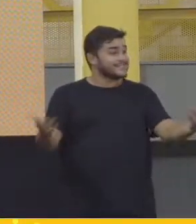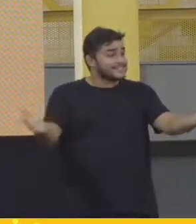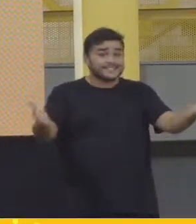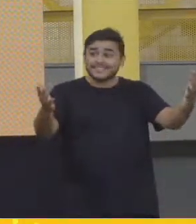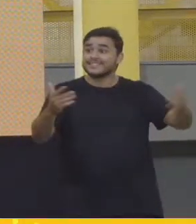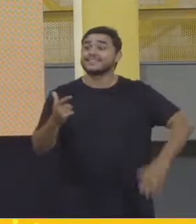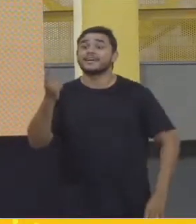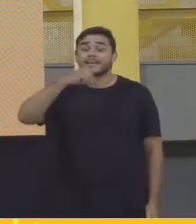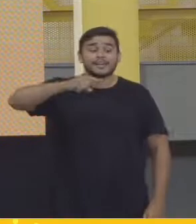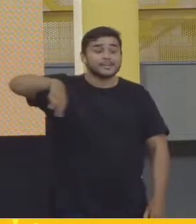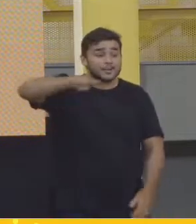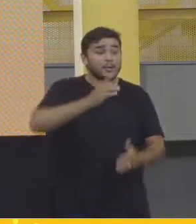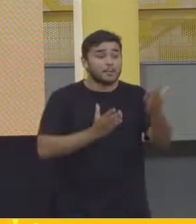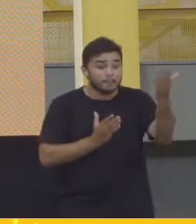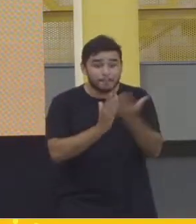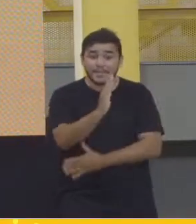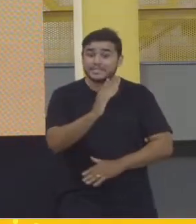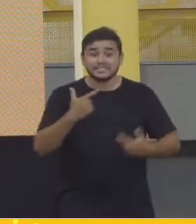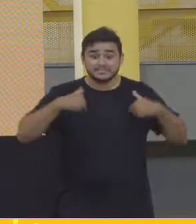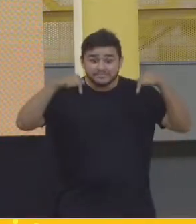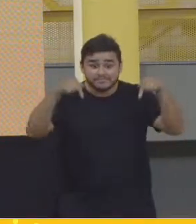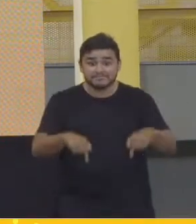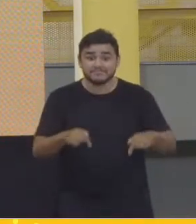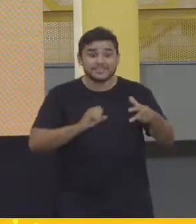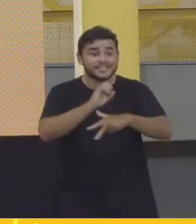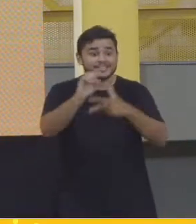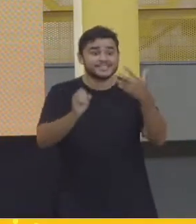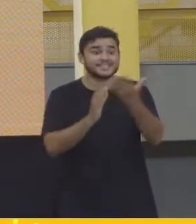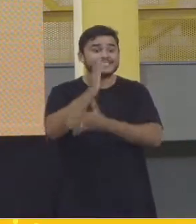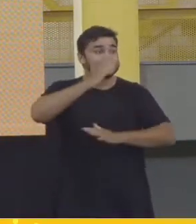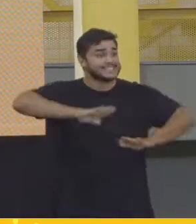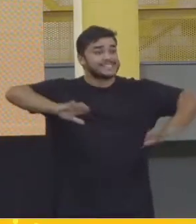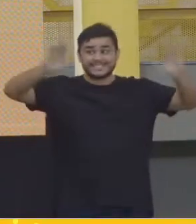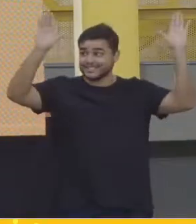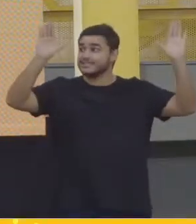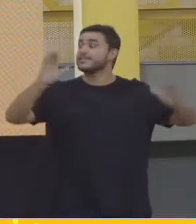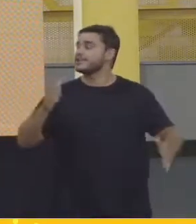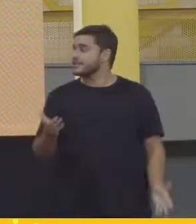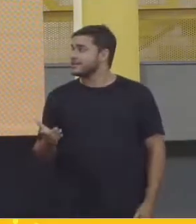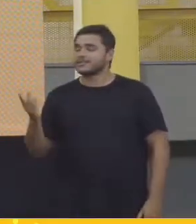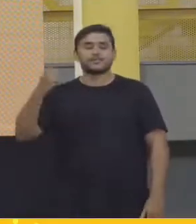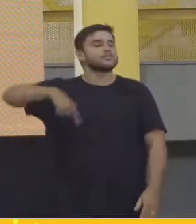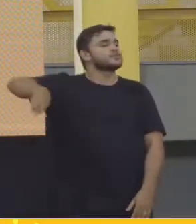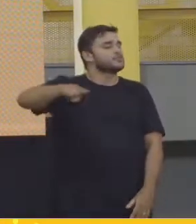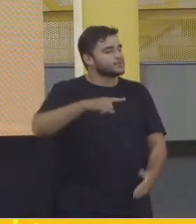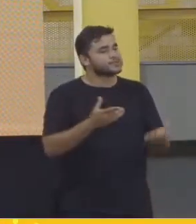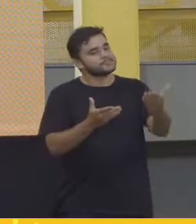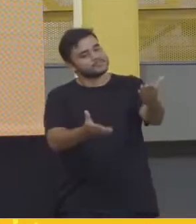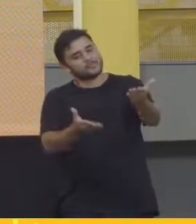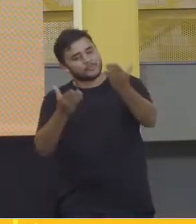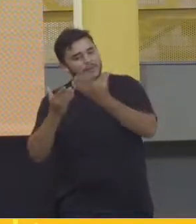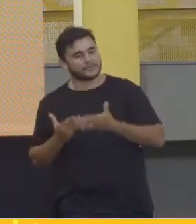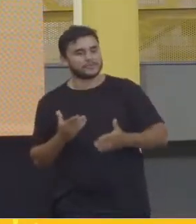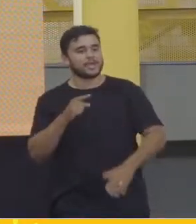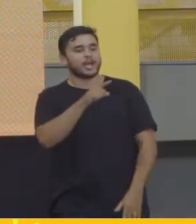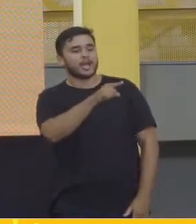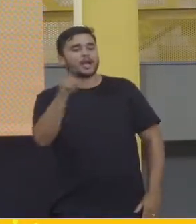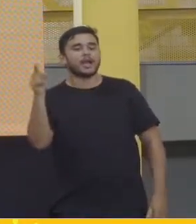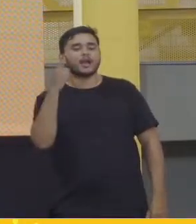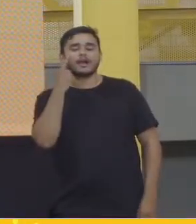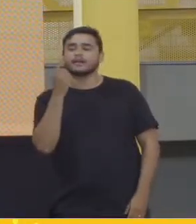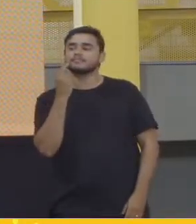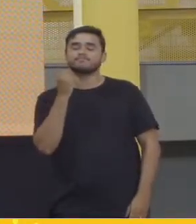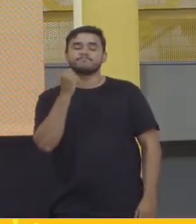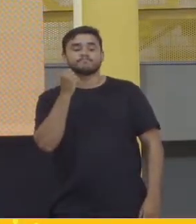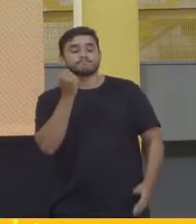tá fraco! Quem veio aqui pra passar? Eu! Sejam todos muito bem-vindos aqui a mais uma